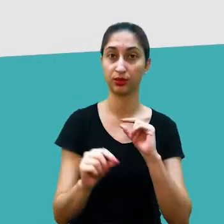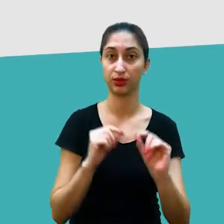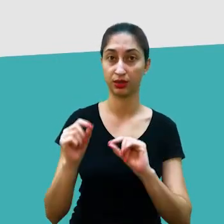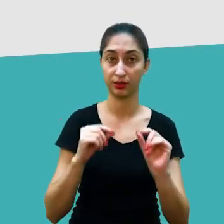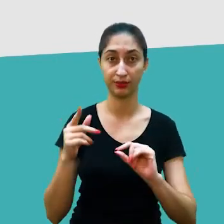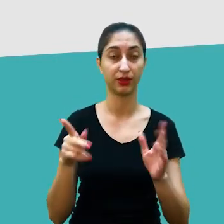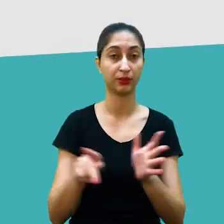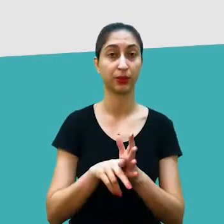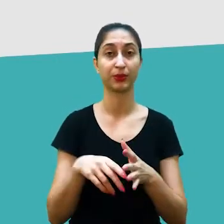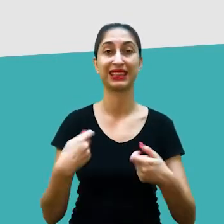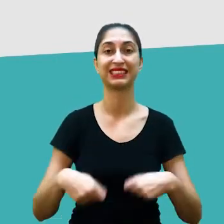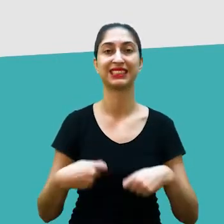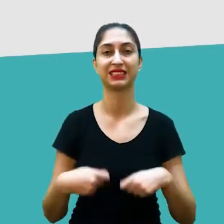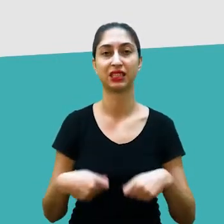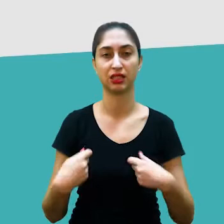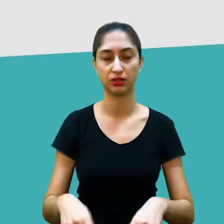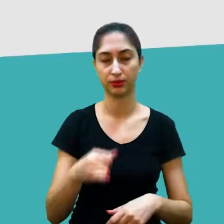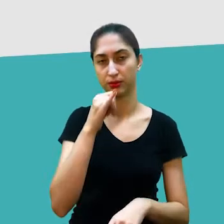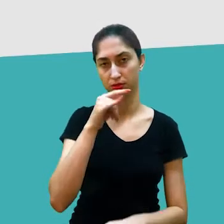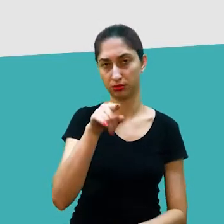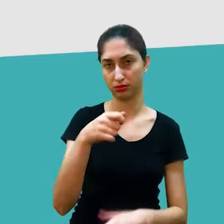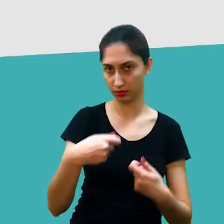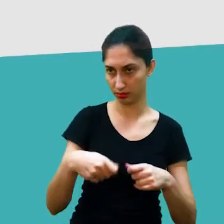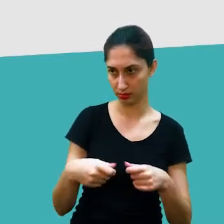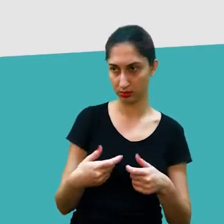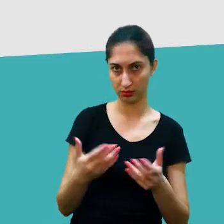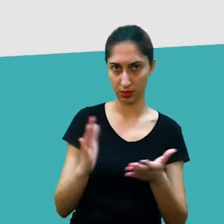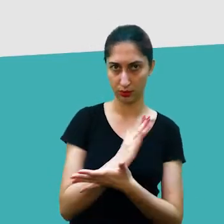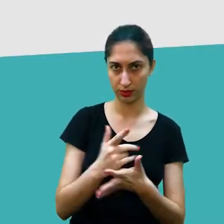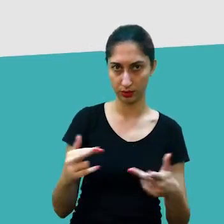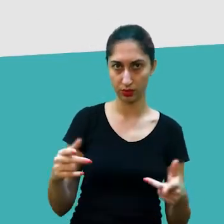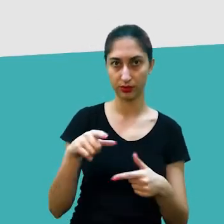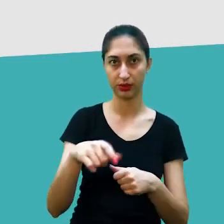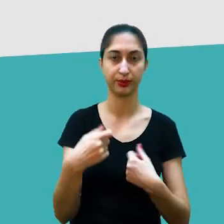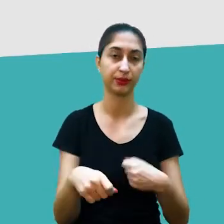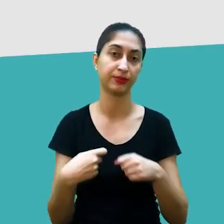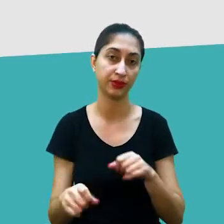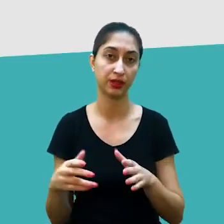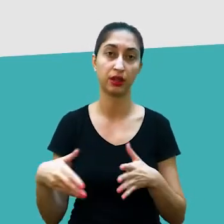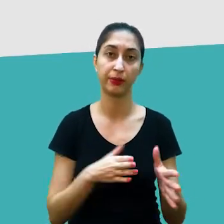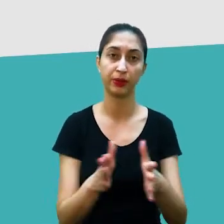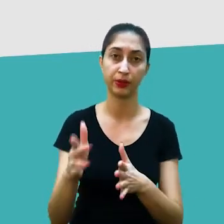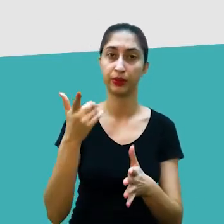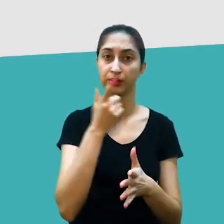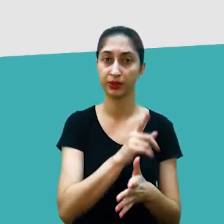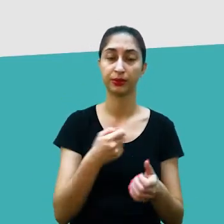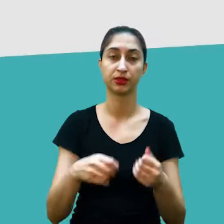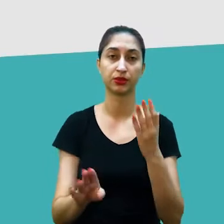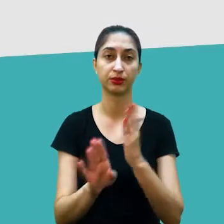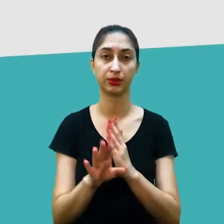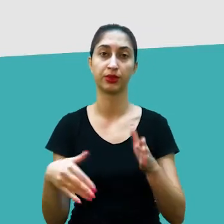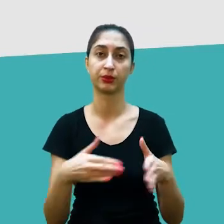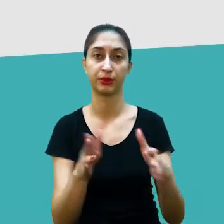é filha da necessidade. Então, você tem necessidade de alguma coisa e aí você precisa arrumar um caminho, precisa descobrir um